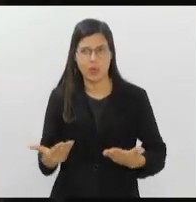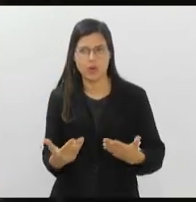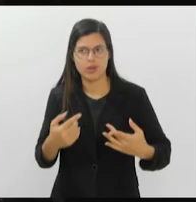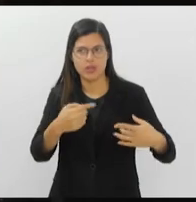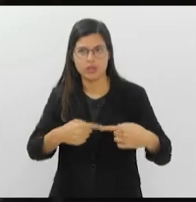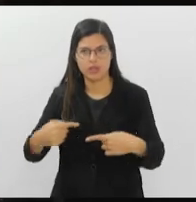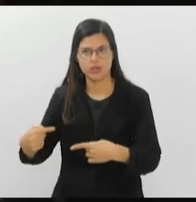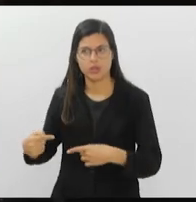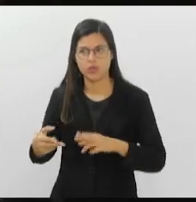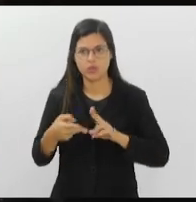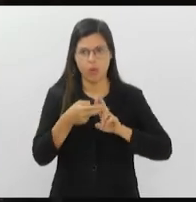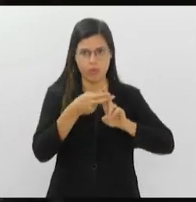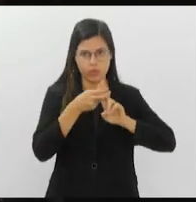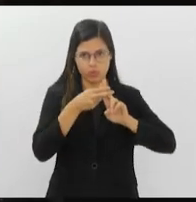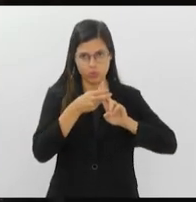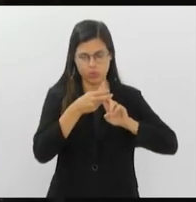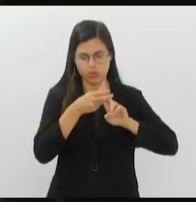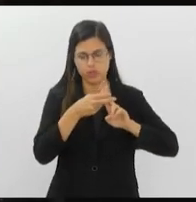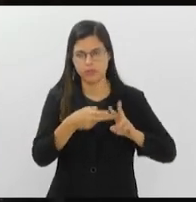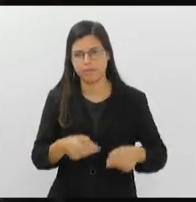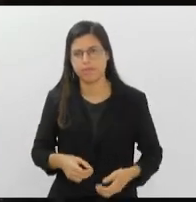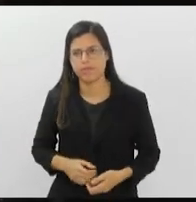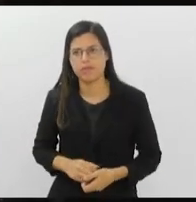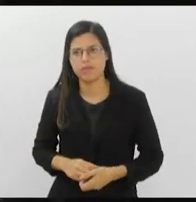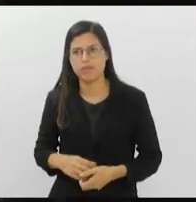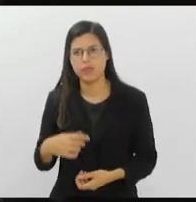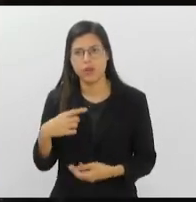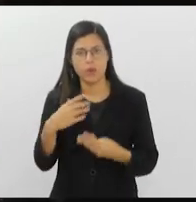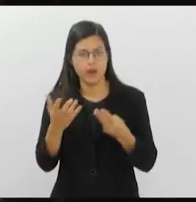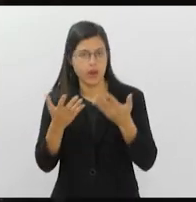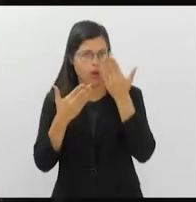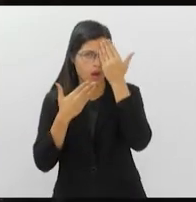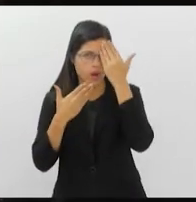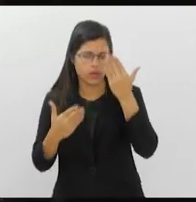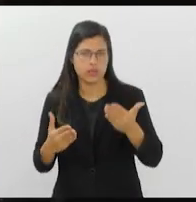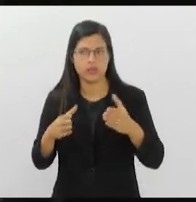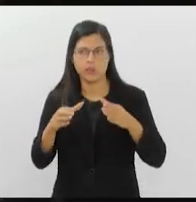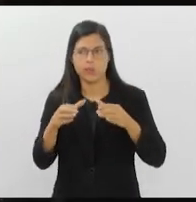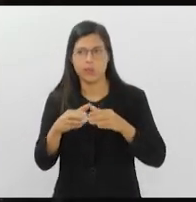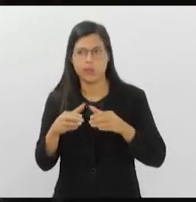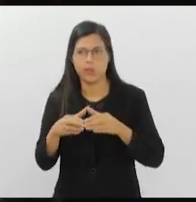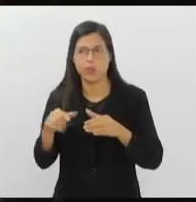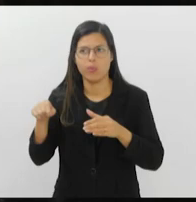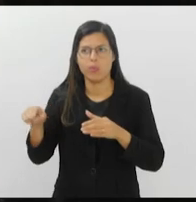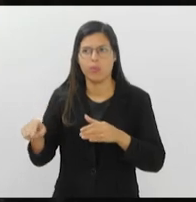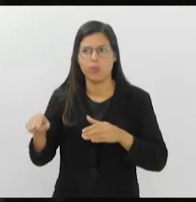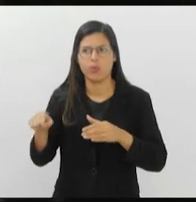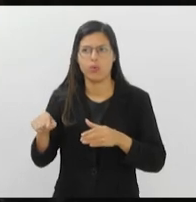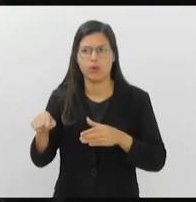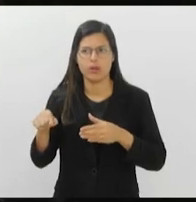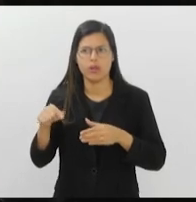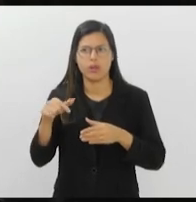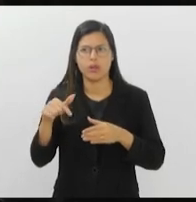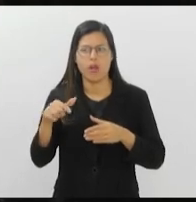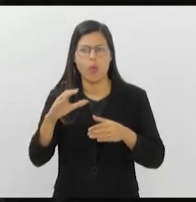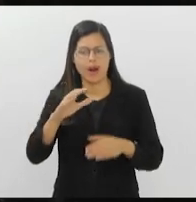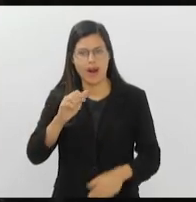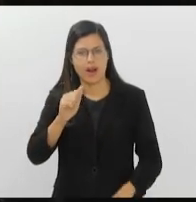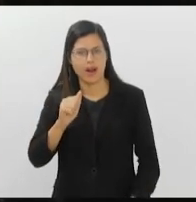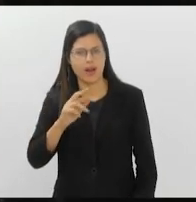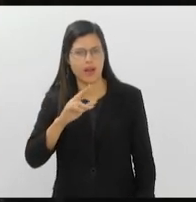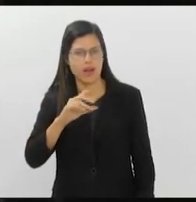discussão para o SUS. E nisso eu tenho muito a agradecer à equipe do Rústico que está aqui, né, ao Carlos,